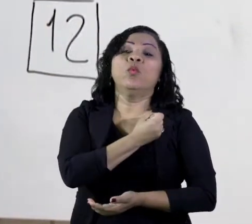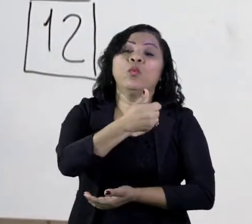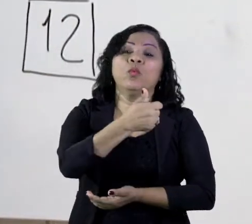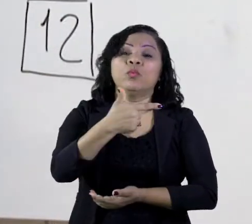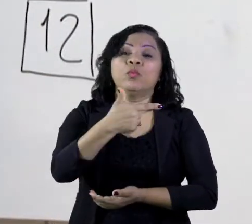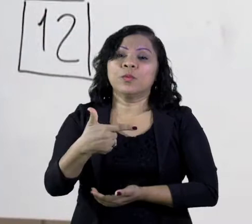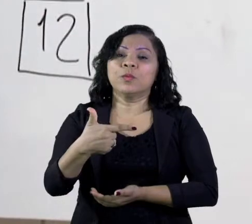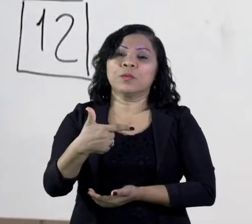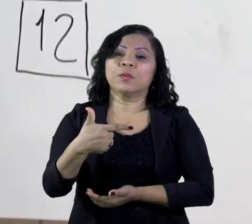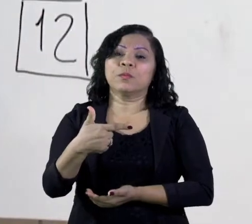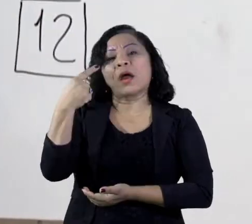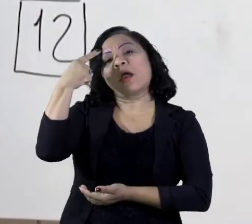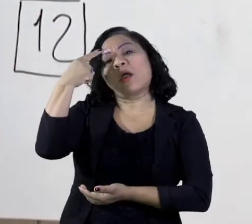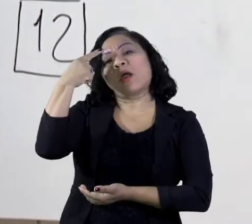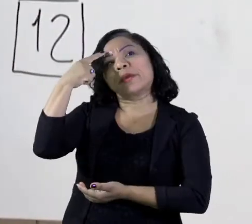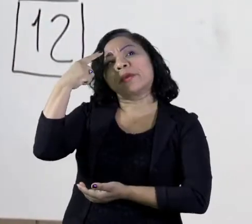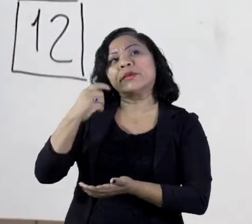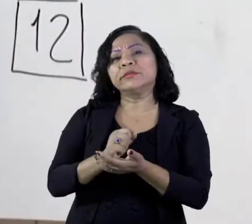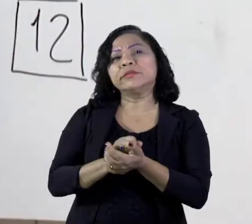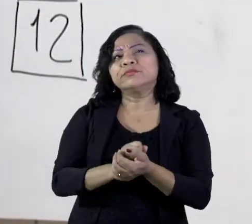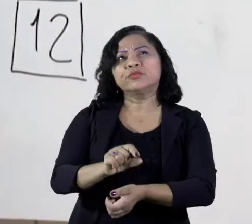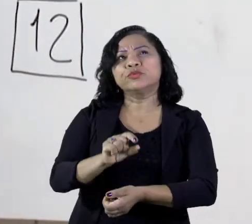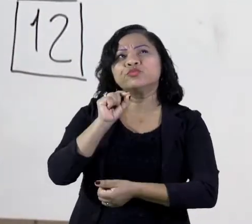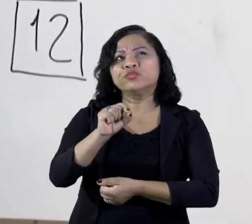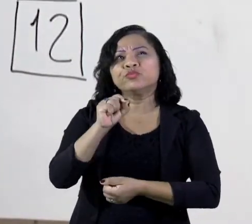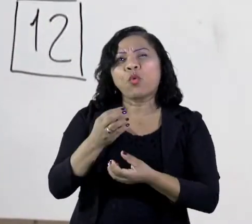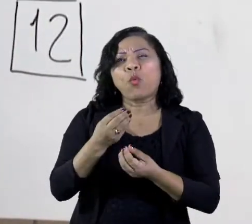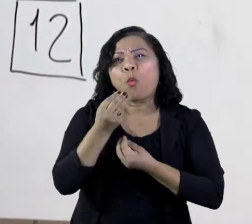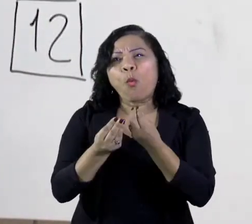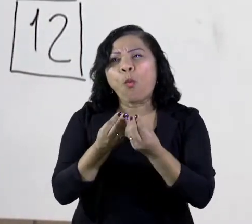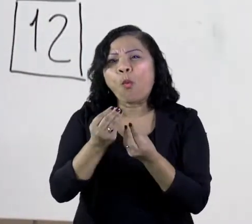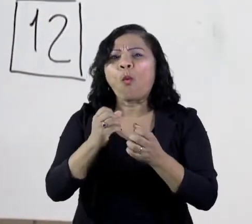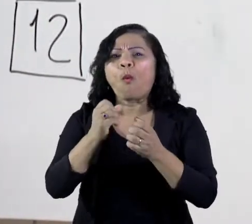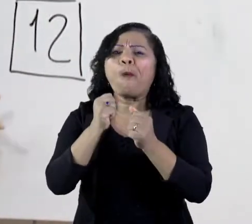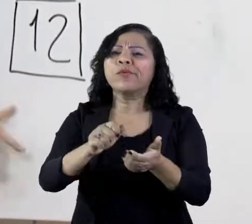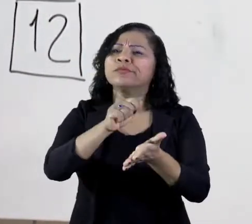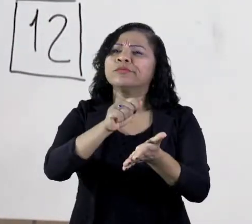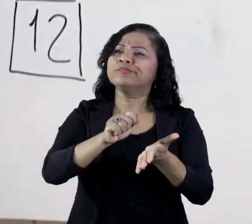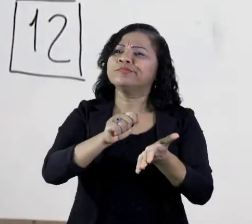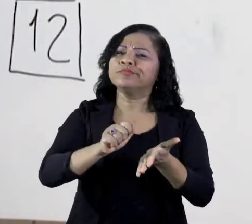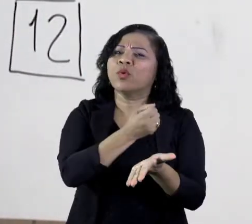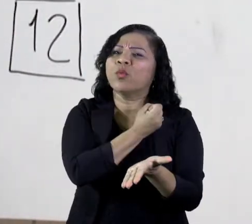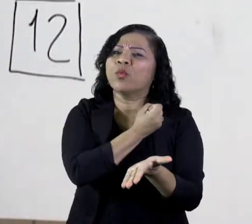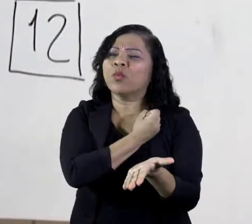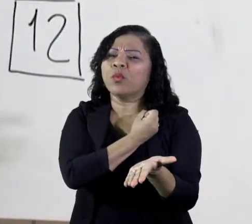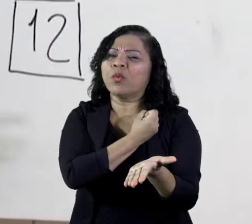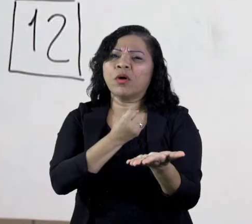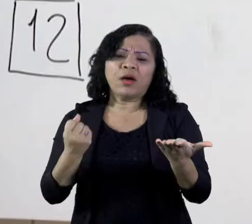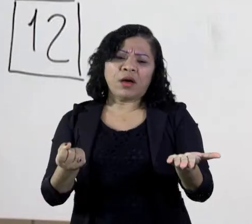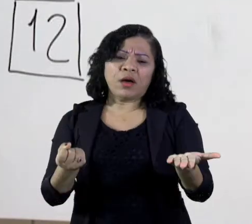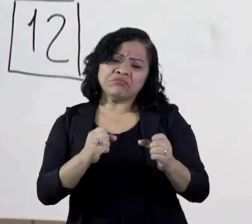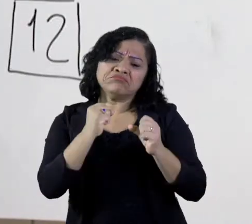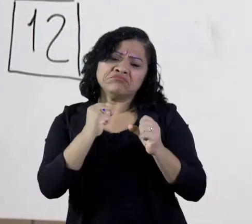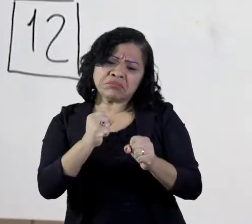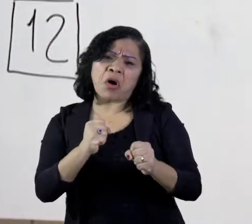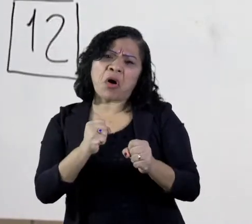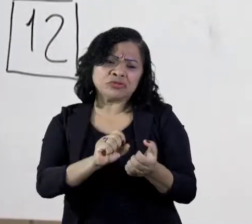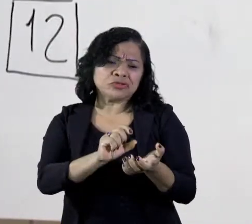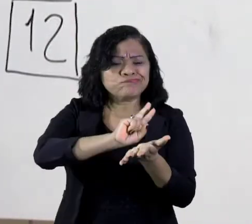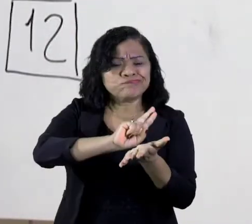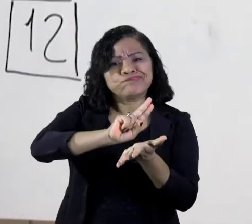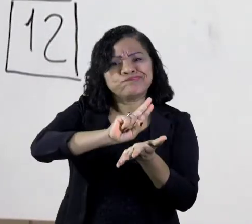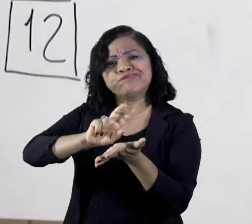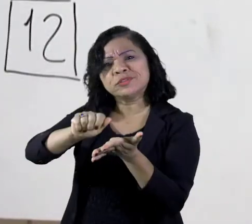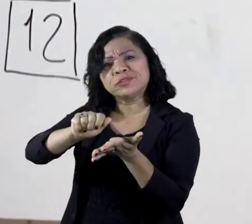eu penso aqui, olha, de que outras maneiras eu poderia escrever esse número? A gente poderia escrever o número 12 de muitas formas,